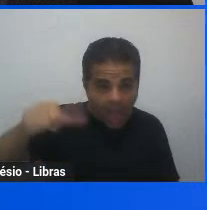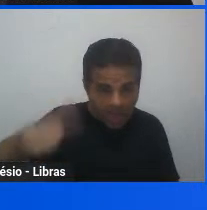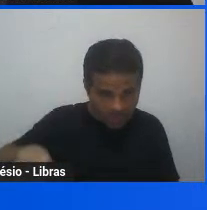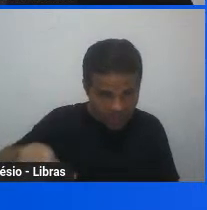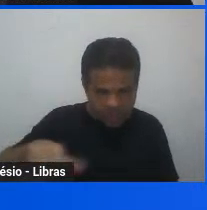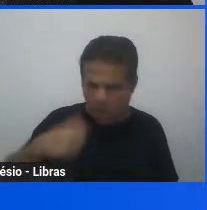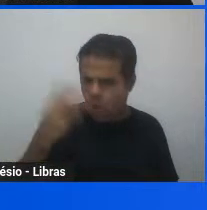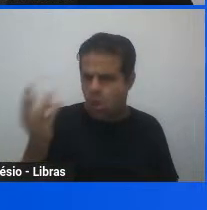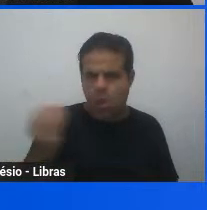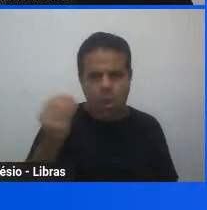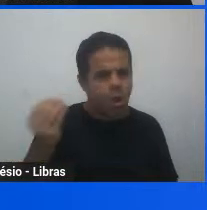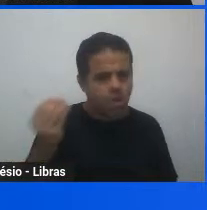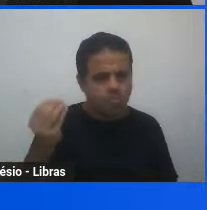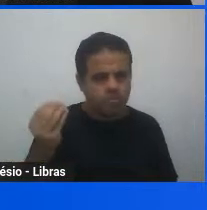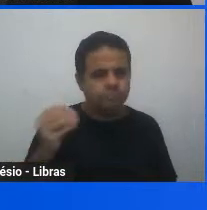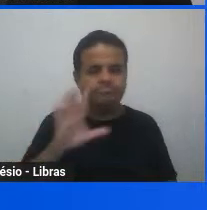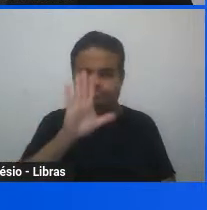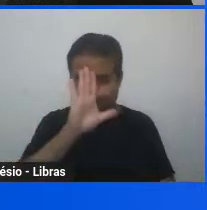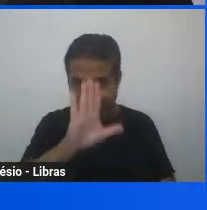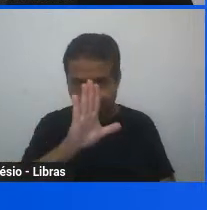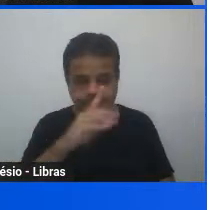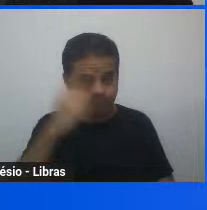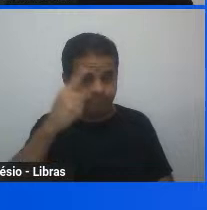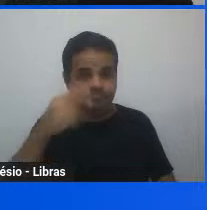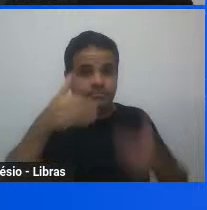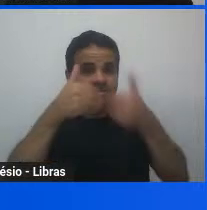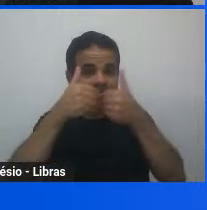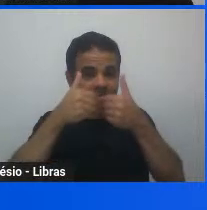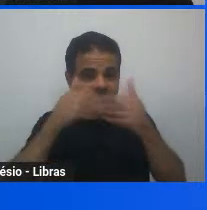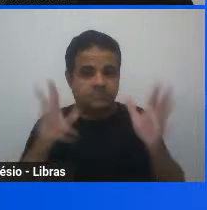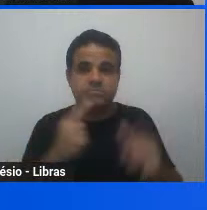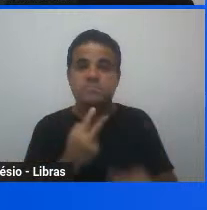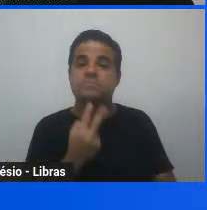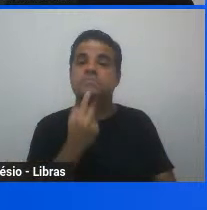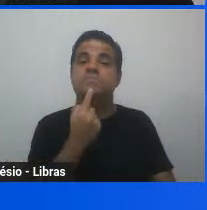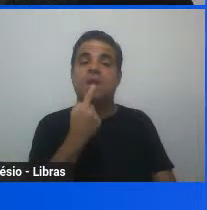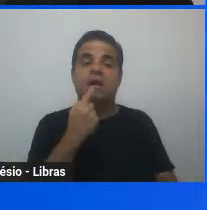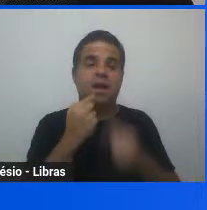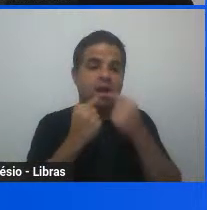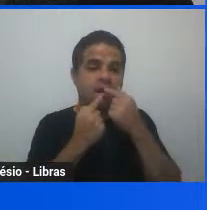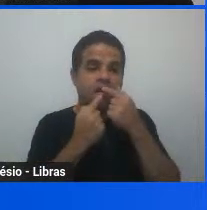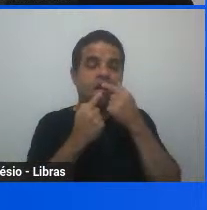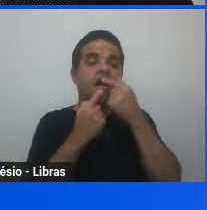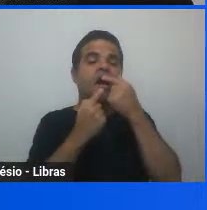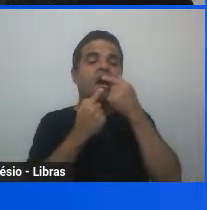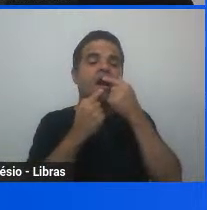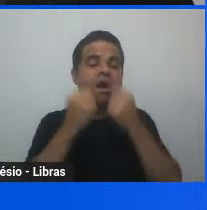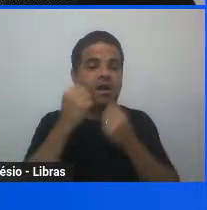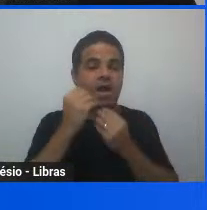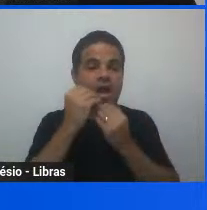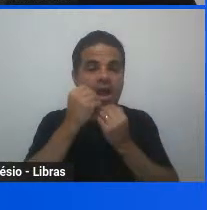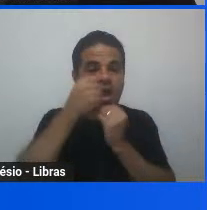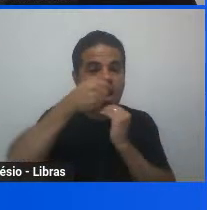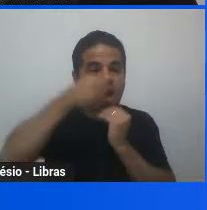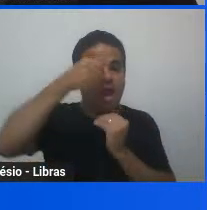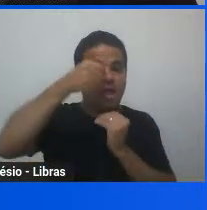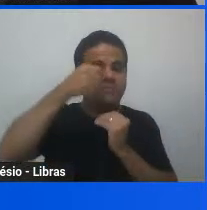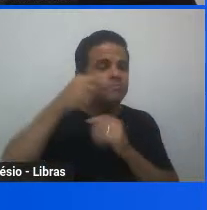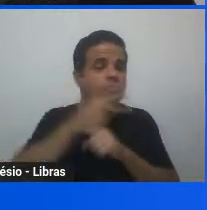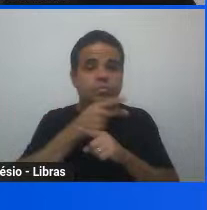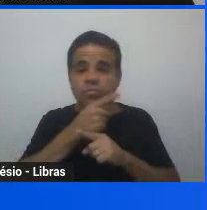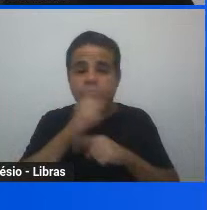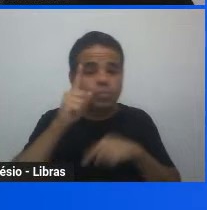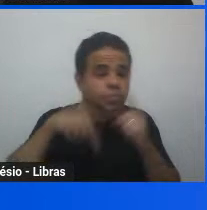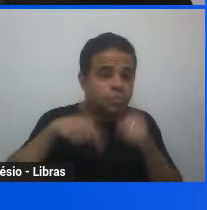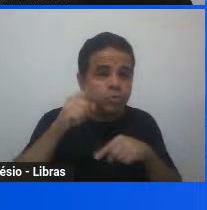Como? Primeira coisa, abertura de vias aéreas, ou seja, abertura da boca. Em busca do quê? Objeto que